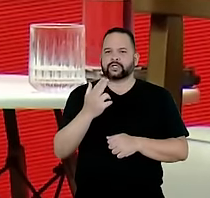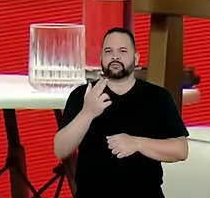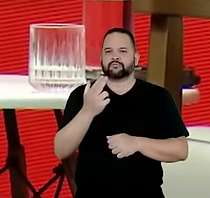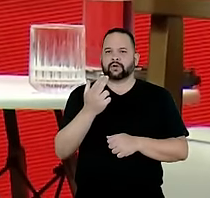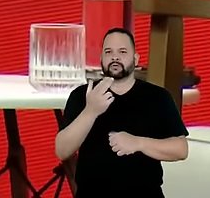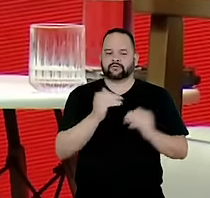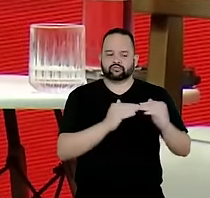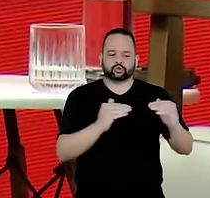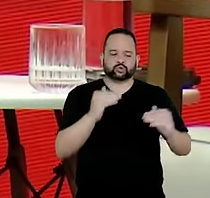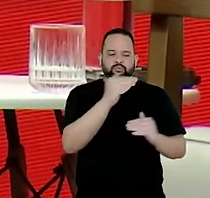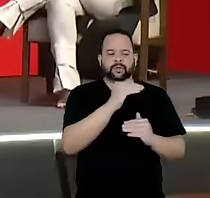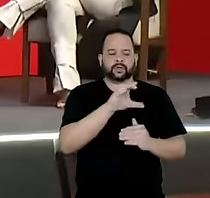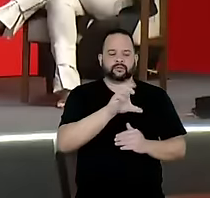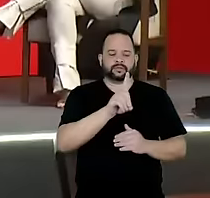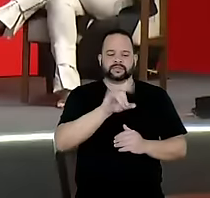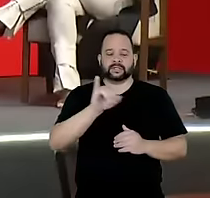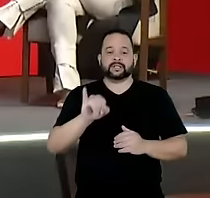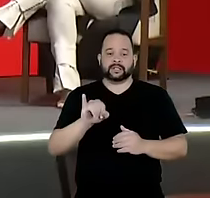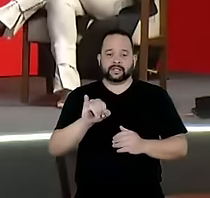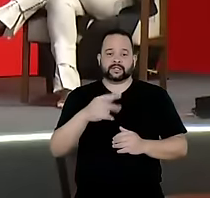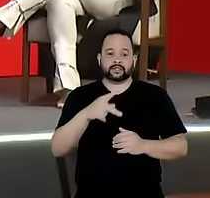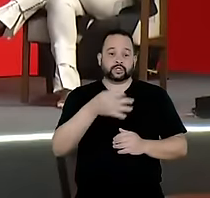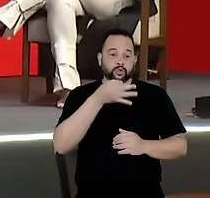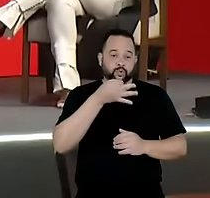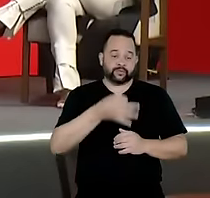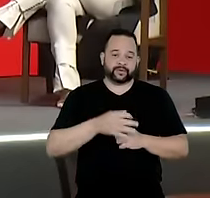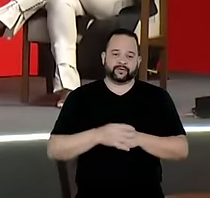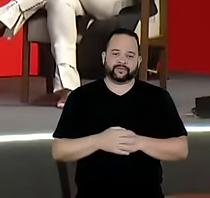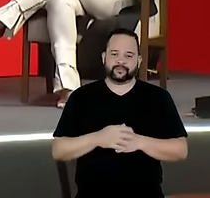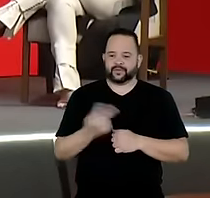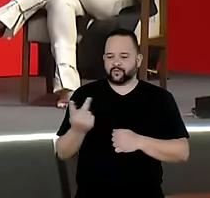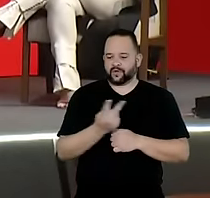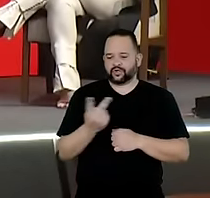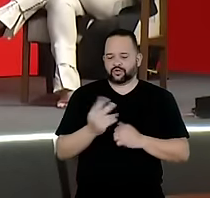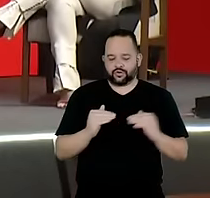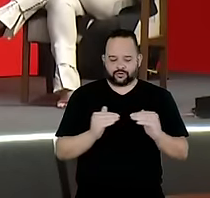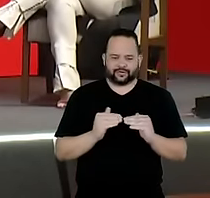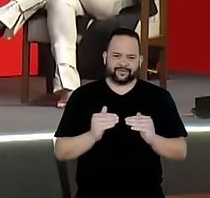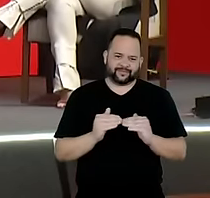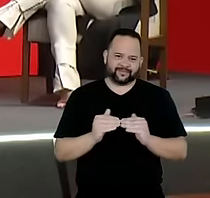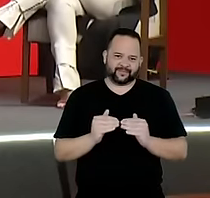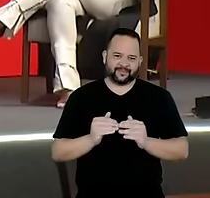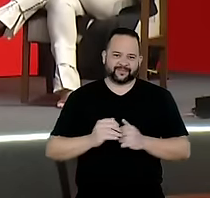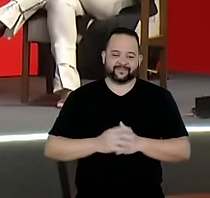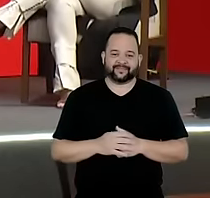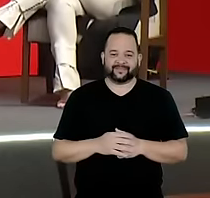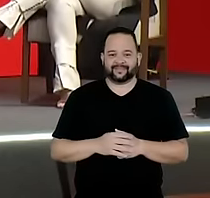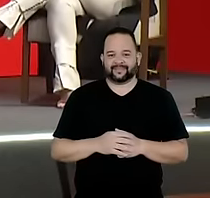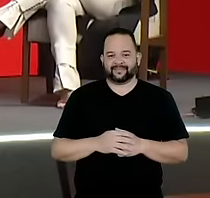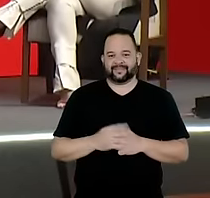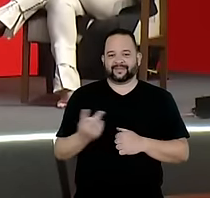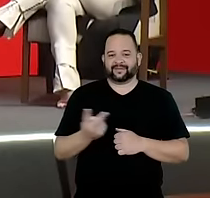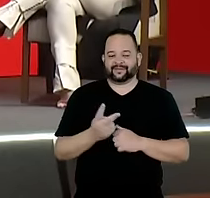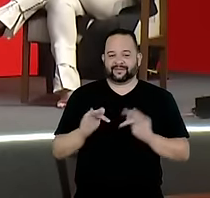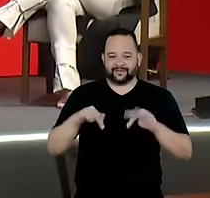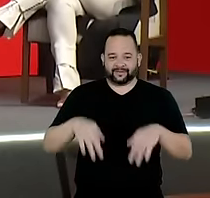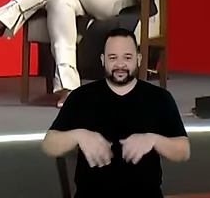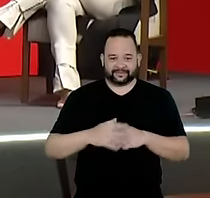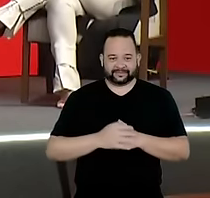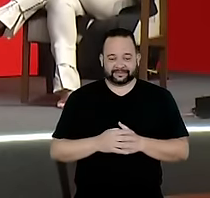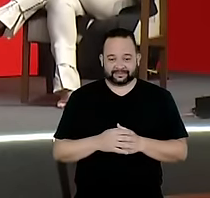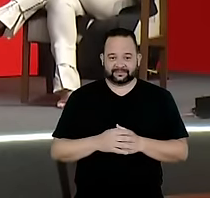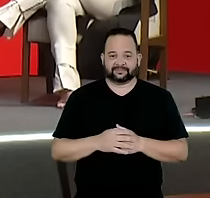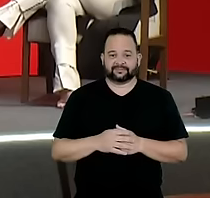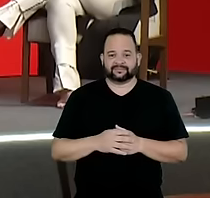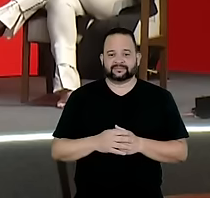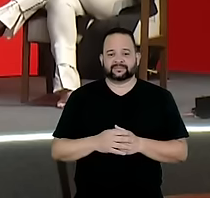vocês aí a gente vai concordar né Posso pedir um também para vocês fazerem vocês encerrarem falando disso Fala um pouquinho como é que vocês estão